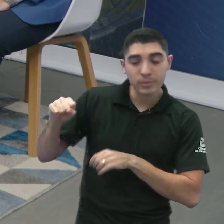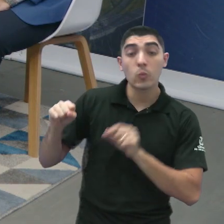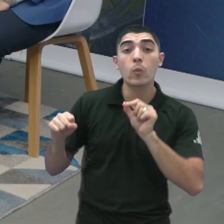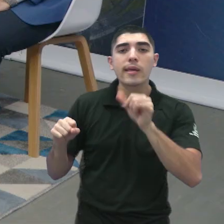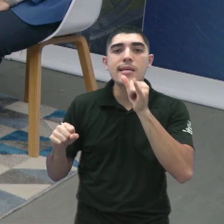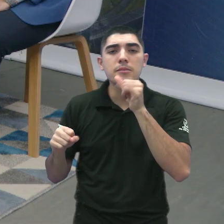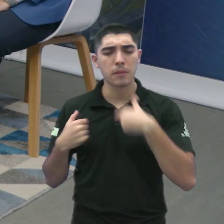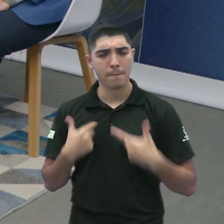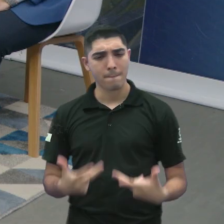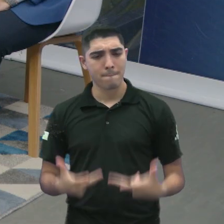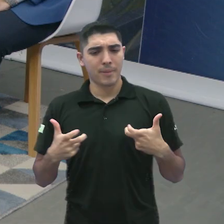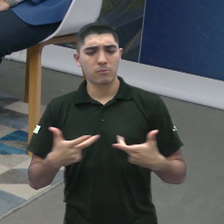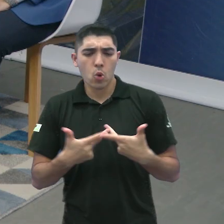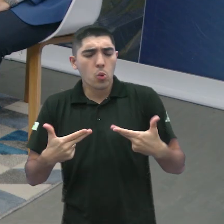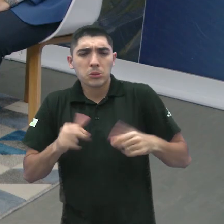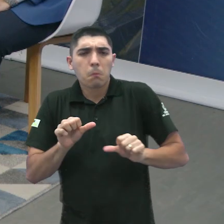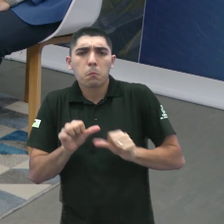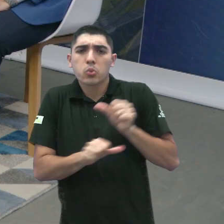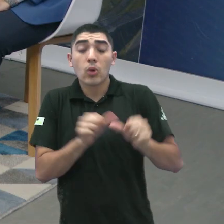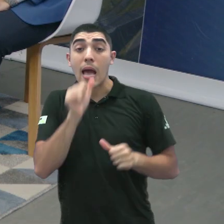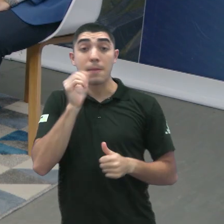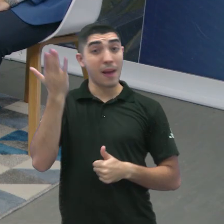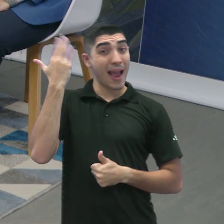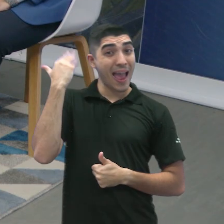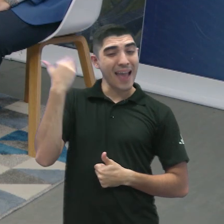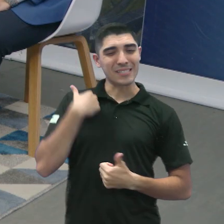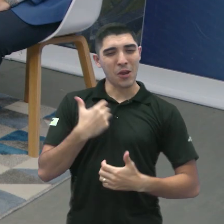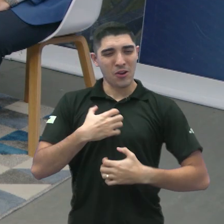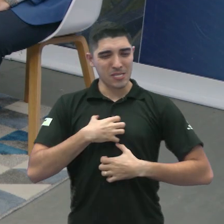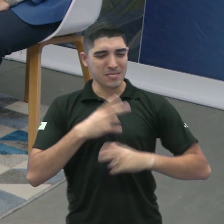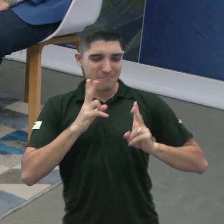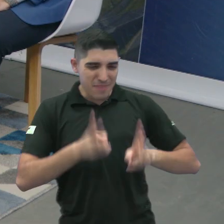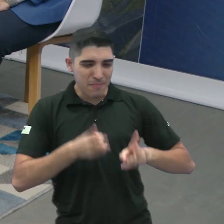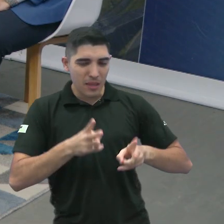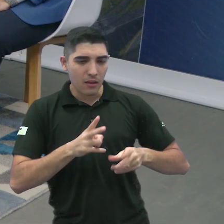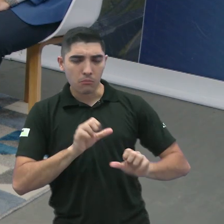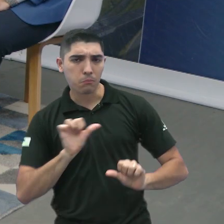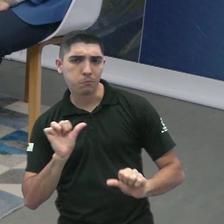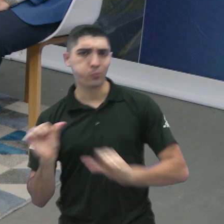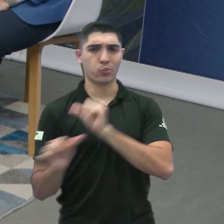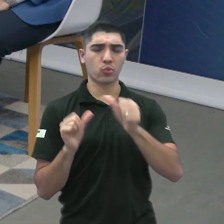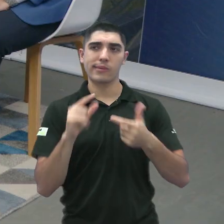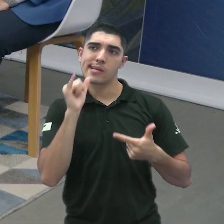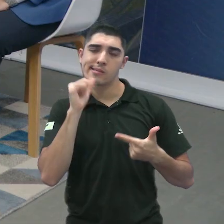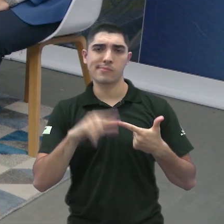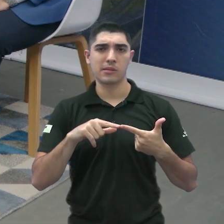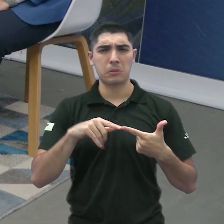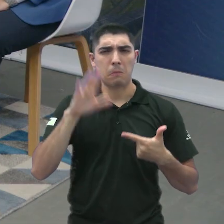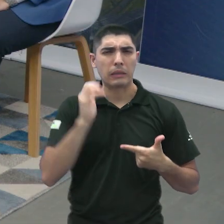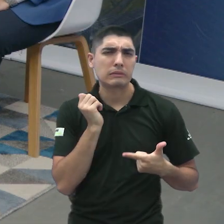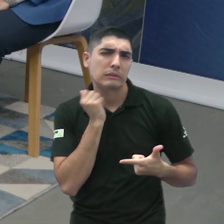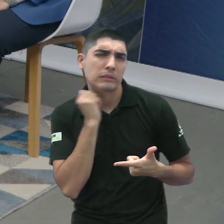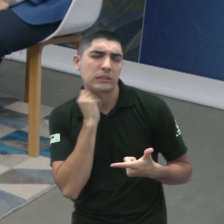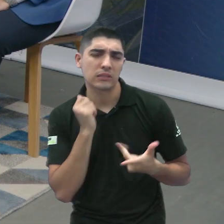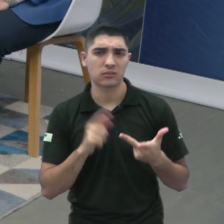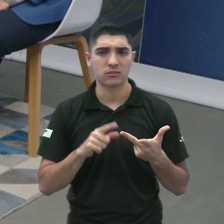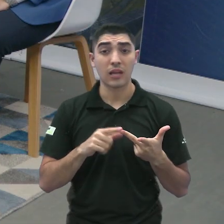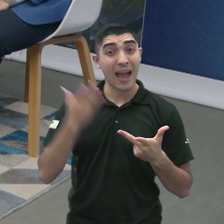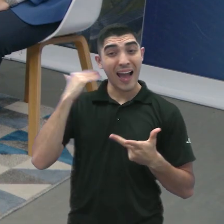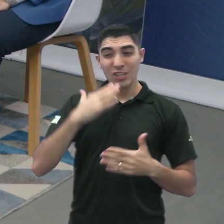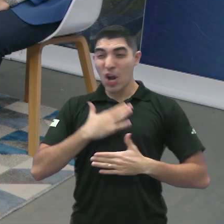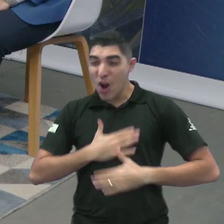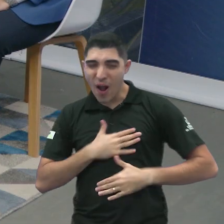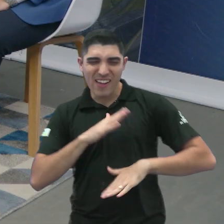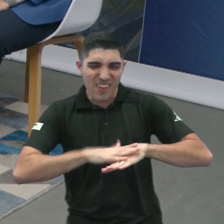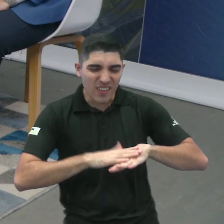mudou, né, mudou a pessoa, ela estava fazendo alguma coisa de um jeito e mudou, ficou mais irritada, parou de fazer